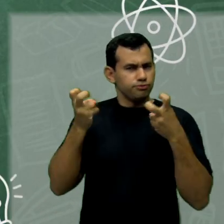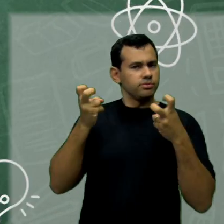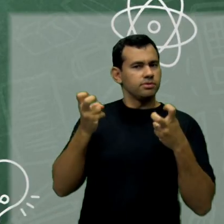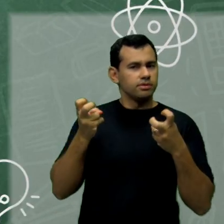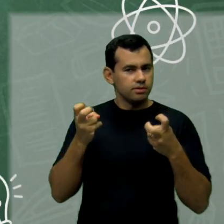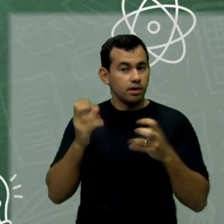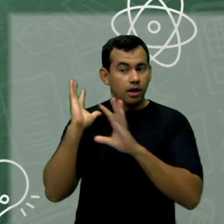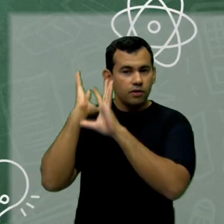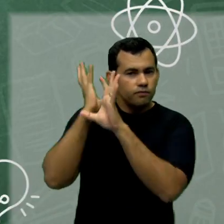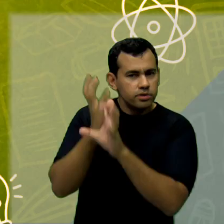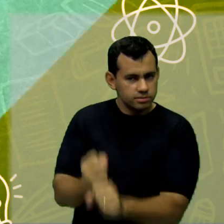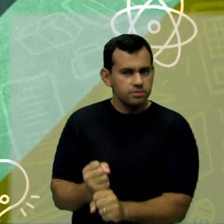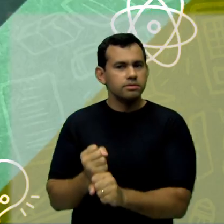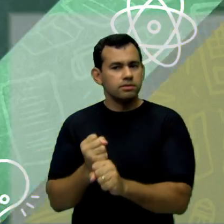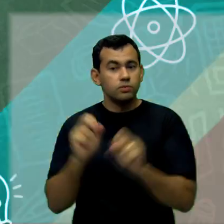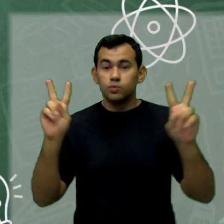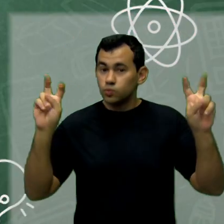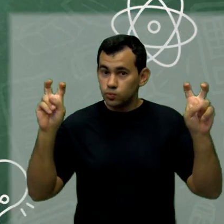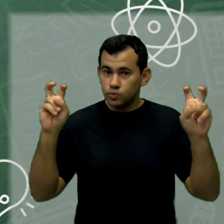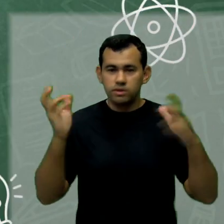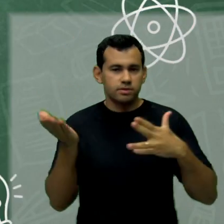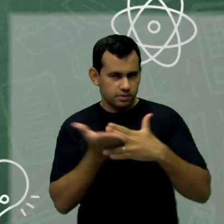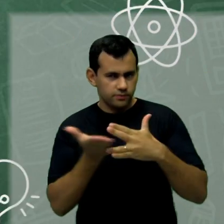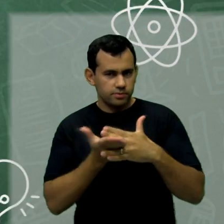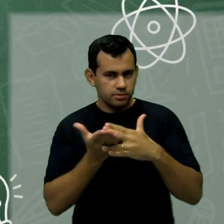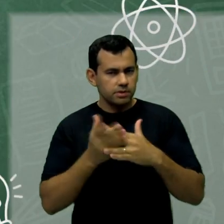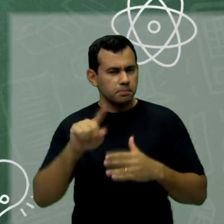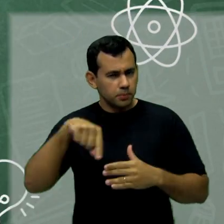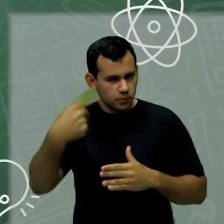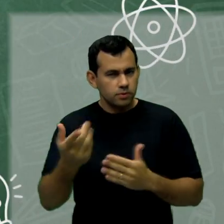a semana, faça revisão e questões sobre o tema. Vamos